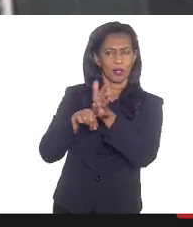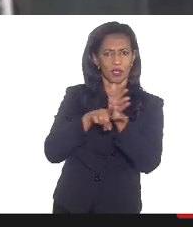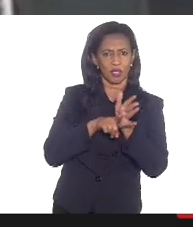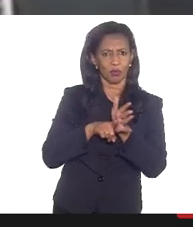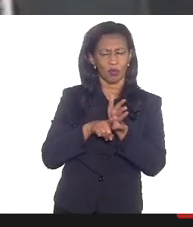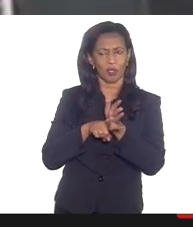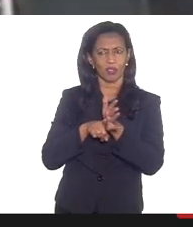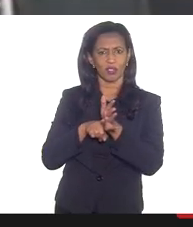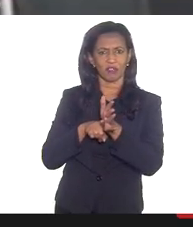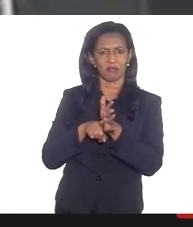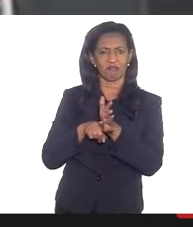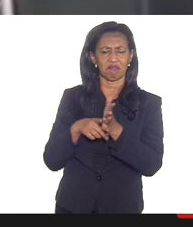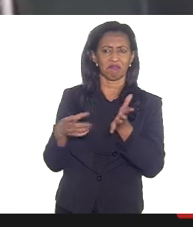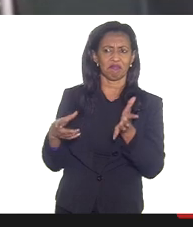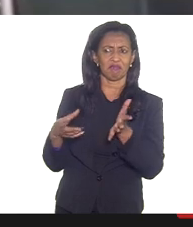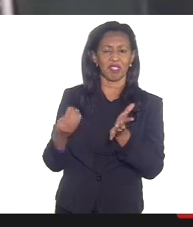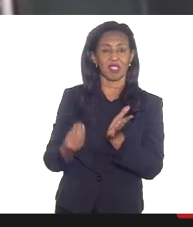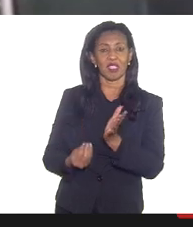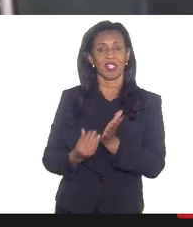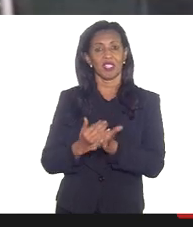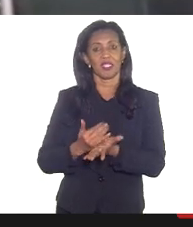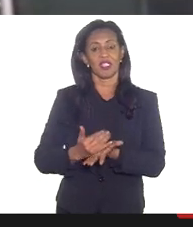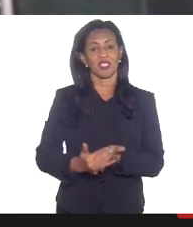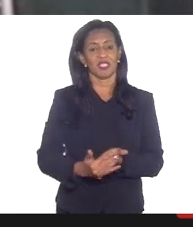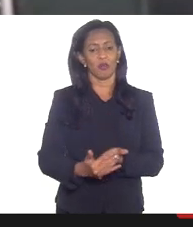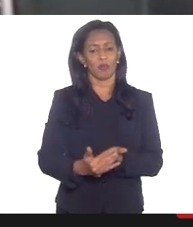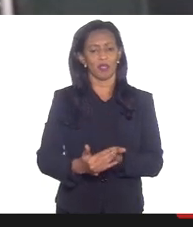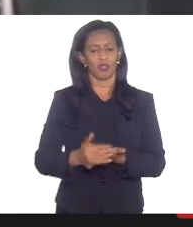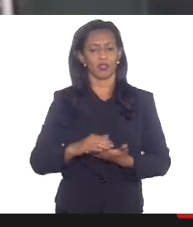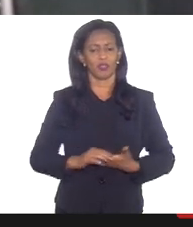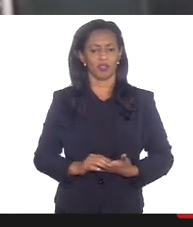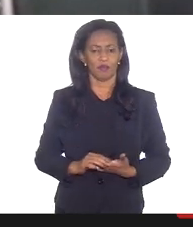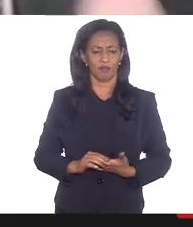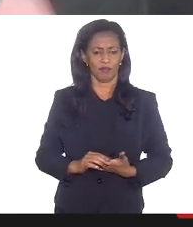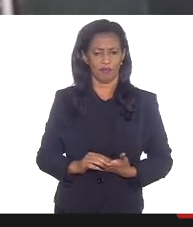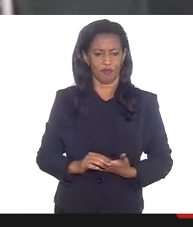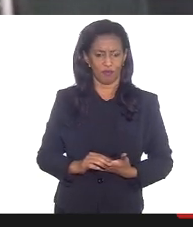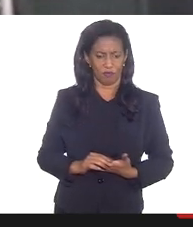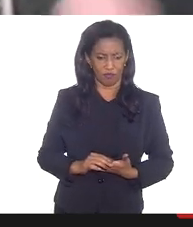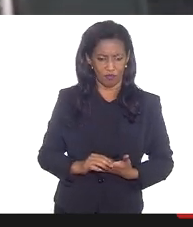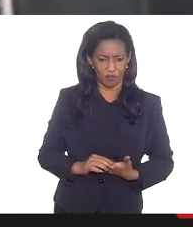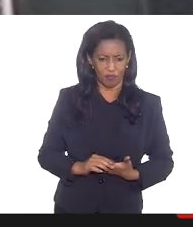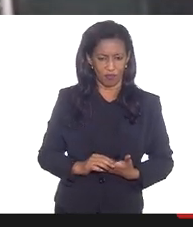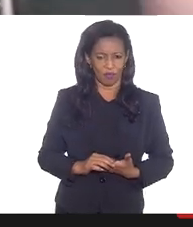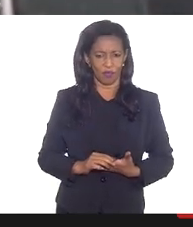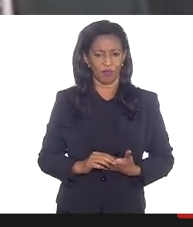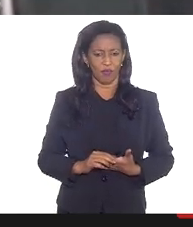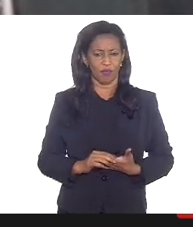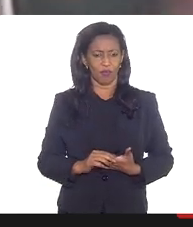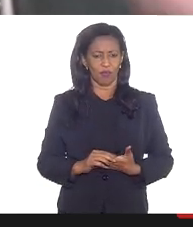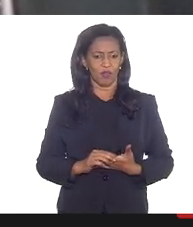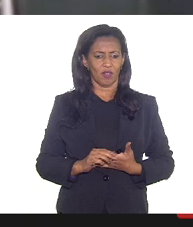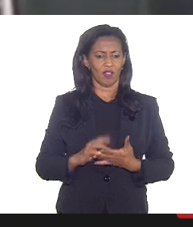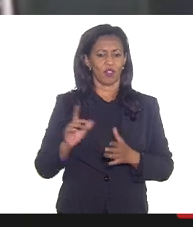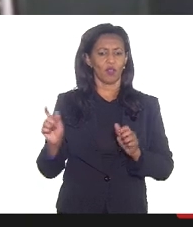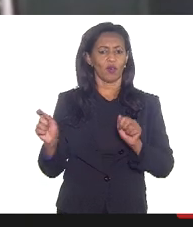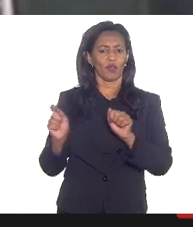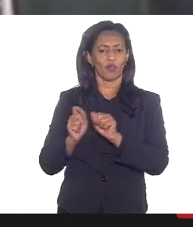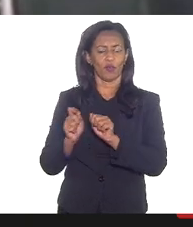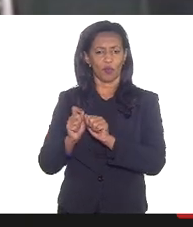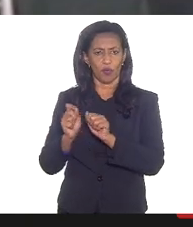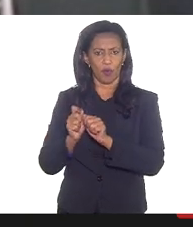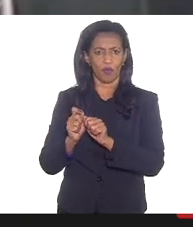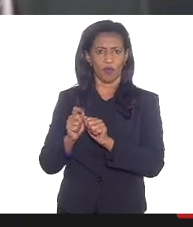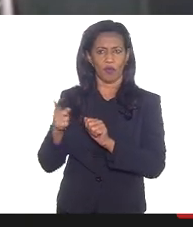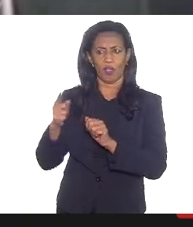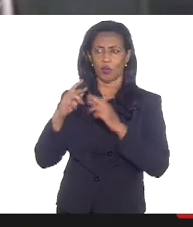etc. Inicialmente teria sido, falo de primeira e segunda versão, foi feita uma consulta